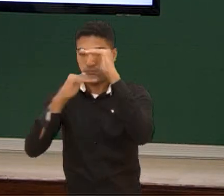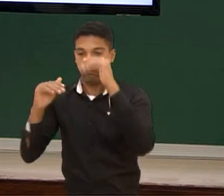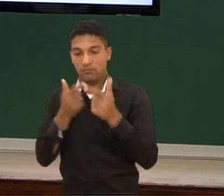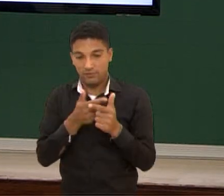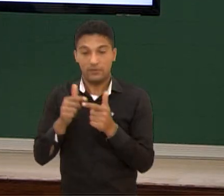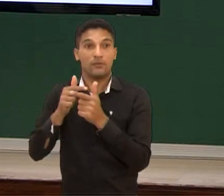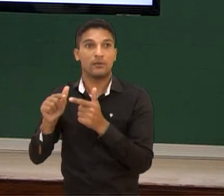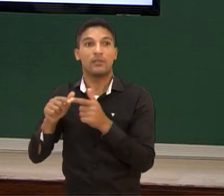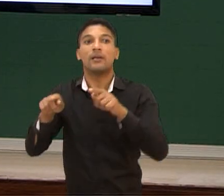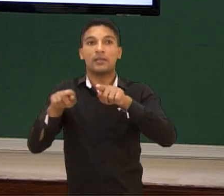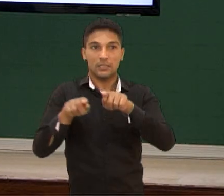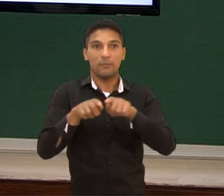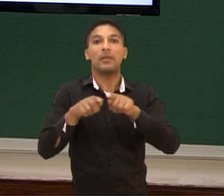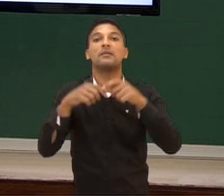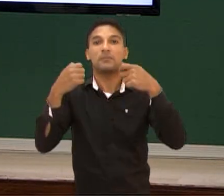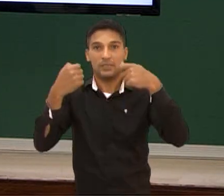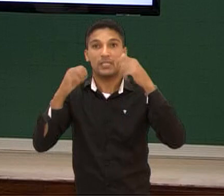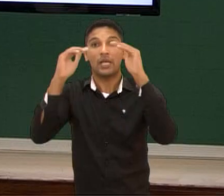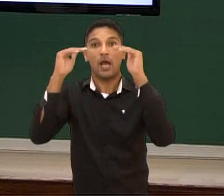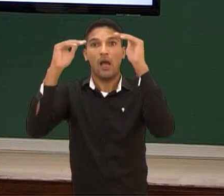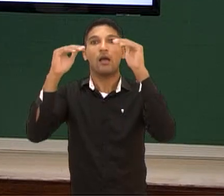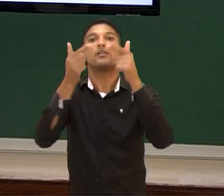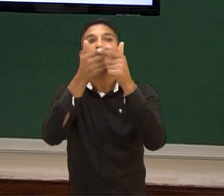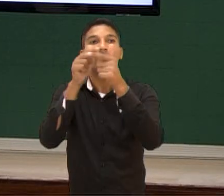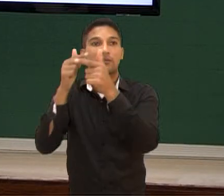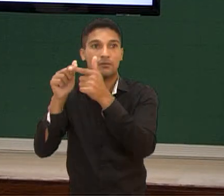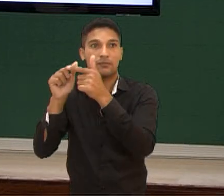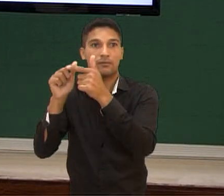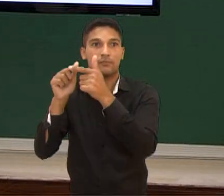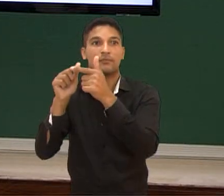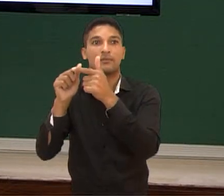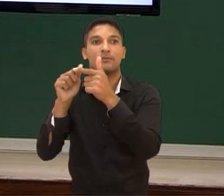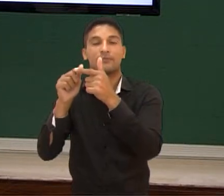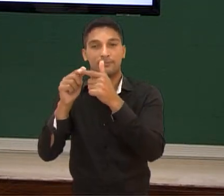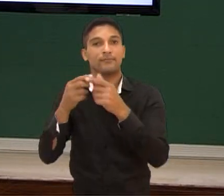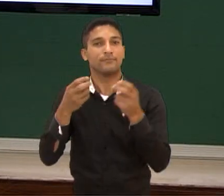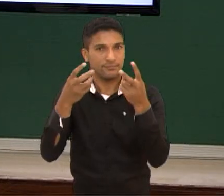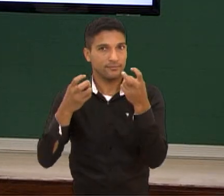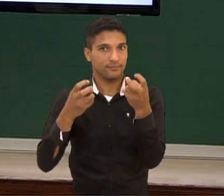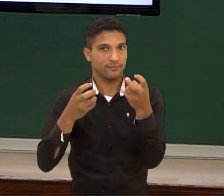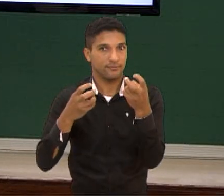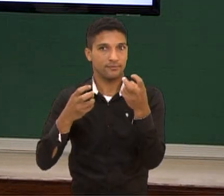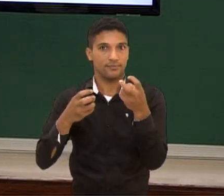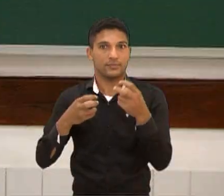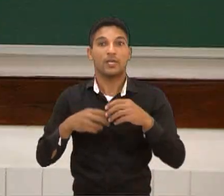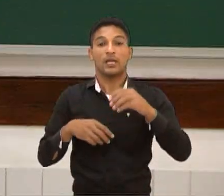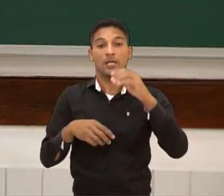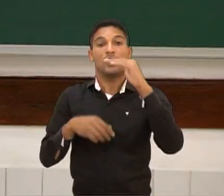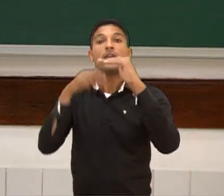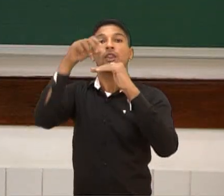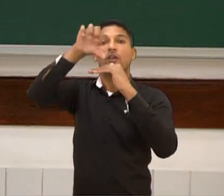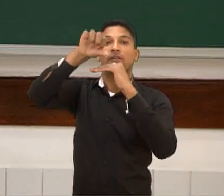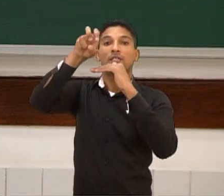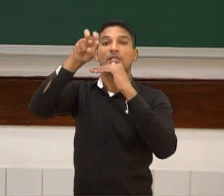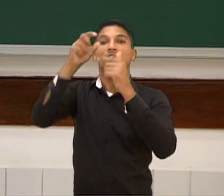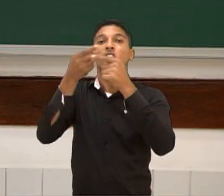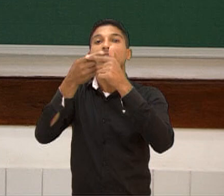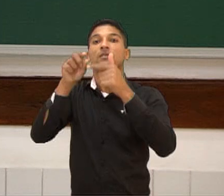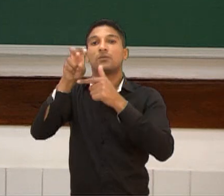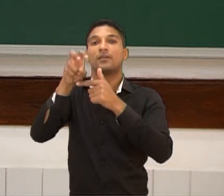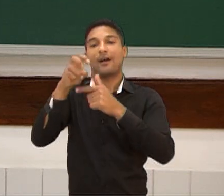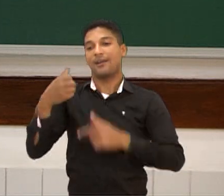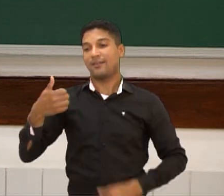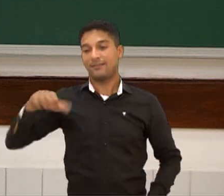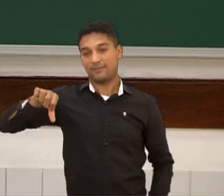Então, 95 divididos por 5, eu vou ter o quê? 19. Ok? Agora nós vamos para praticando o número 3, certo?